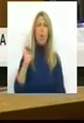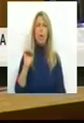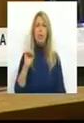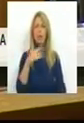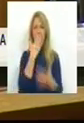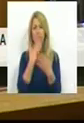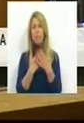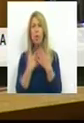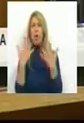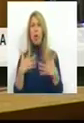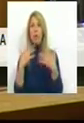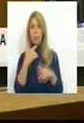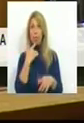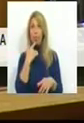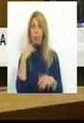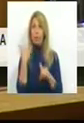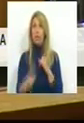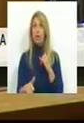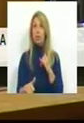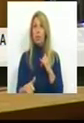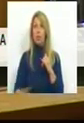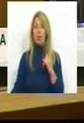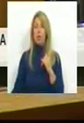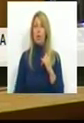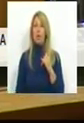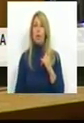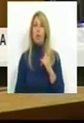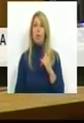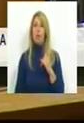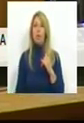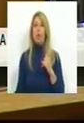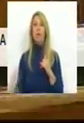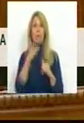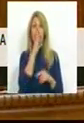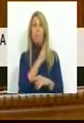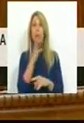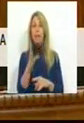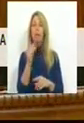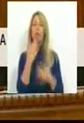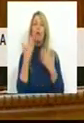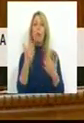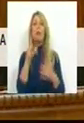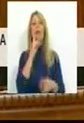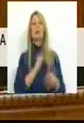um orçamento com um elevado risco de execução? Muito obrigada, Sra. Presidente. Muito obrigada, Sra. Deputada.